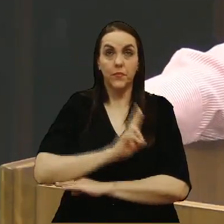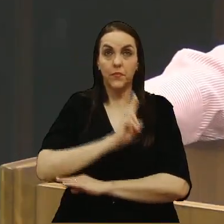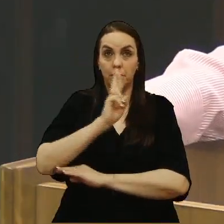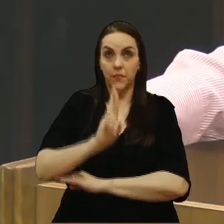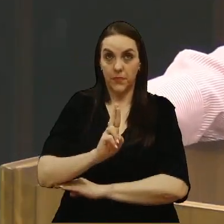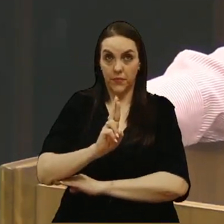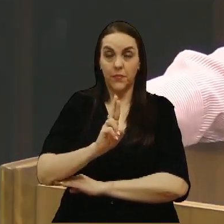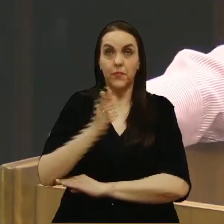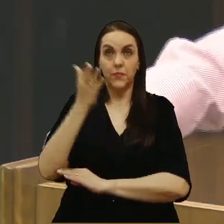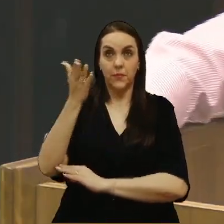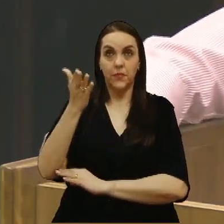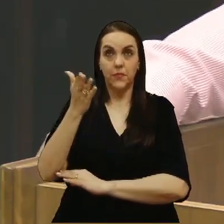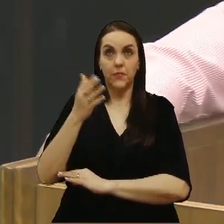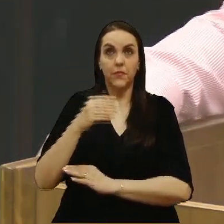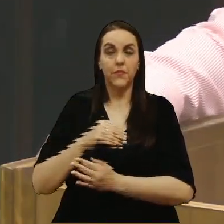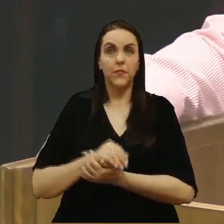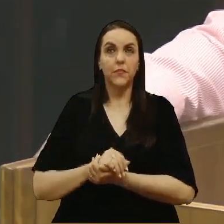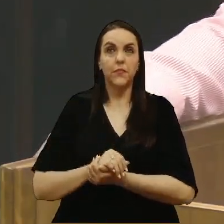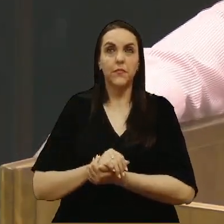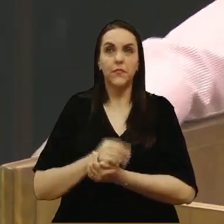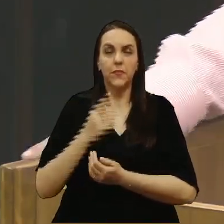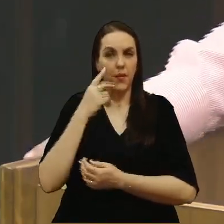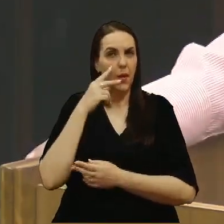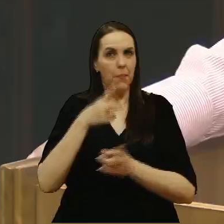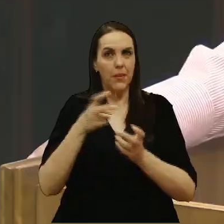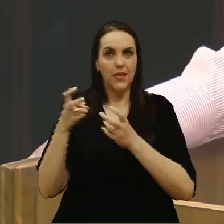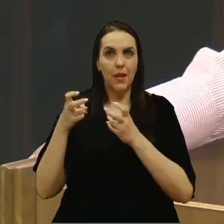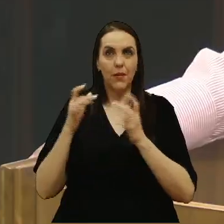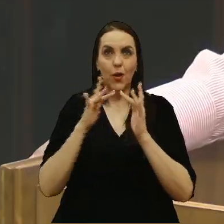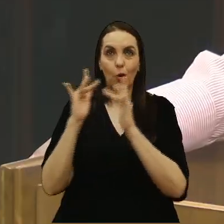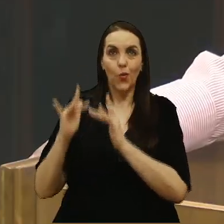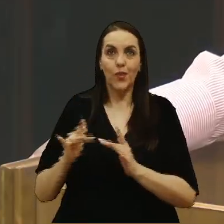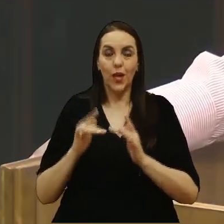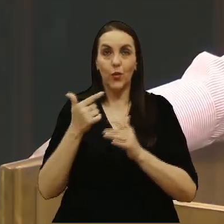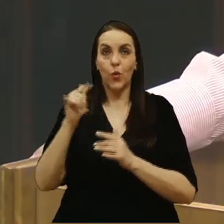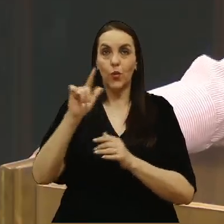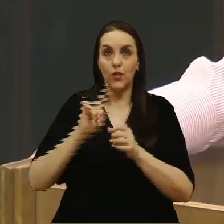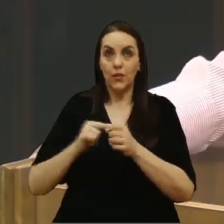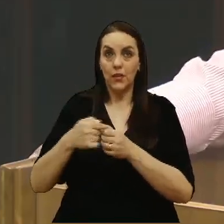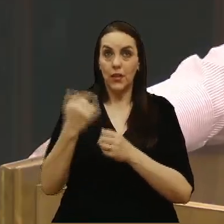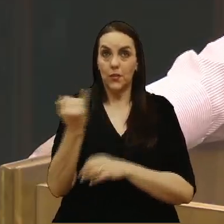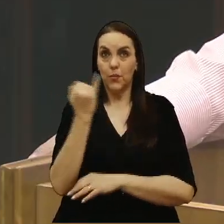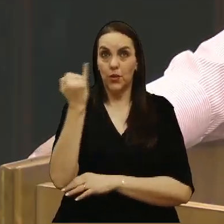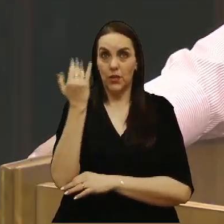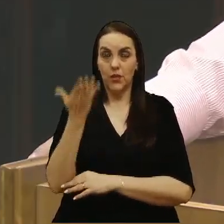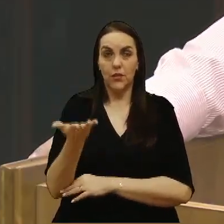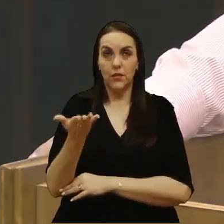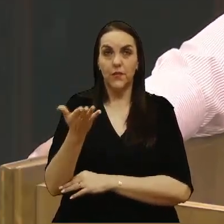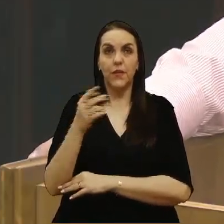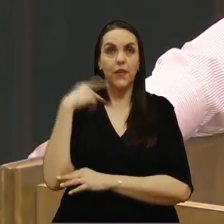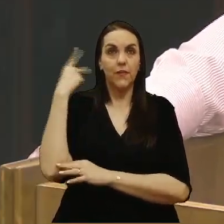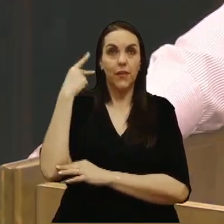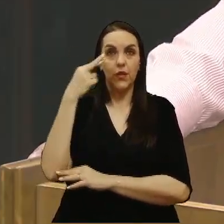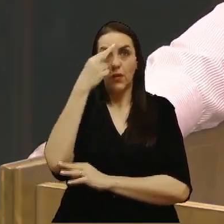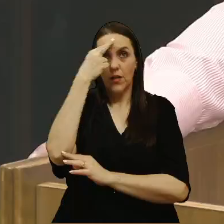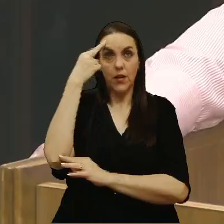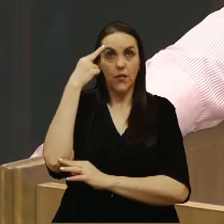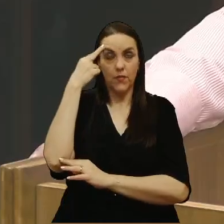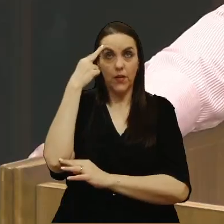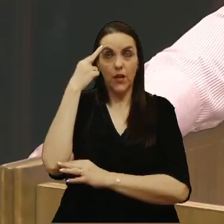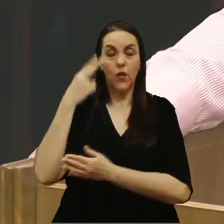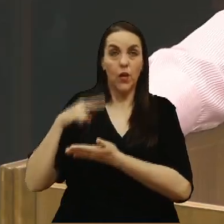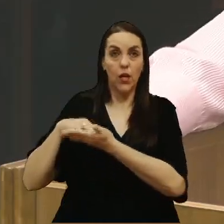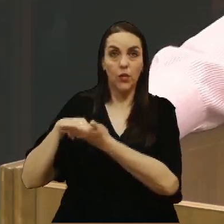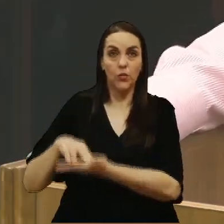representa, vejam como esses contatos com outros municípios são importantes. O vereador Rafael, que assume a Secretaria